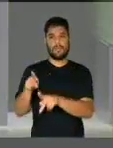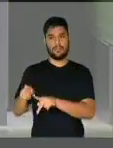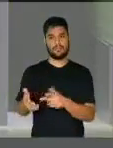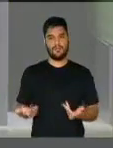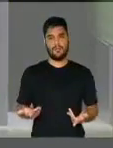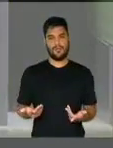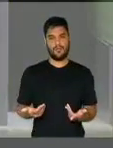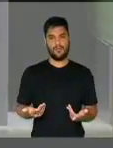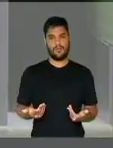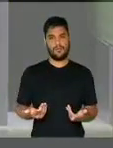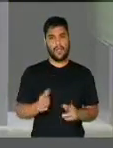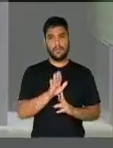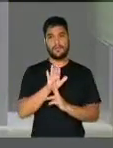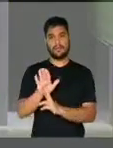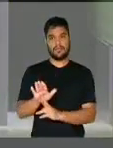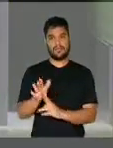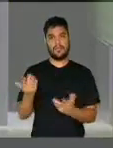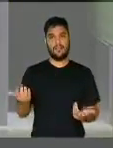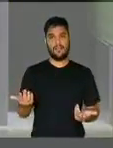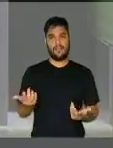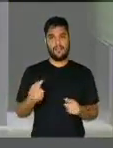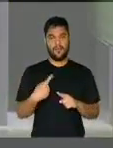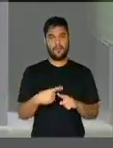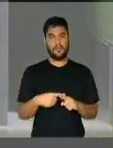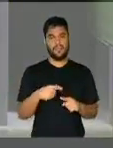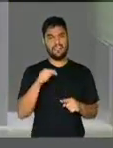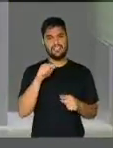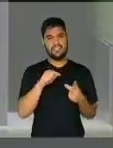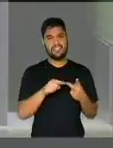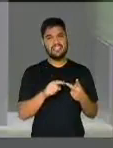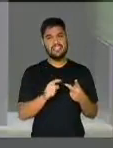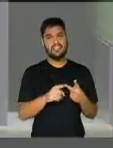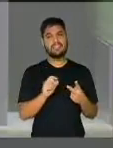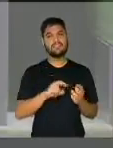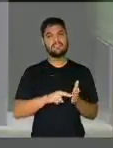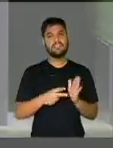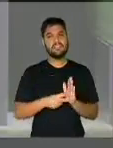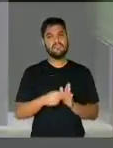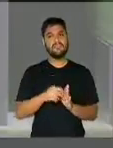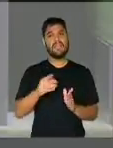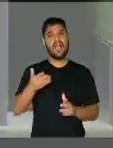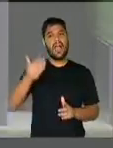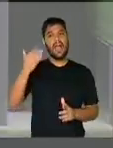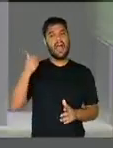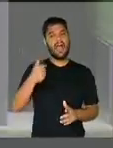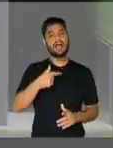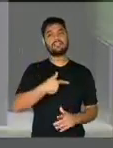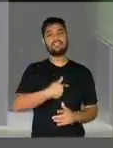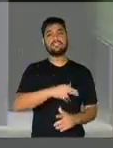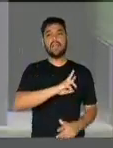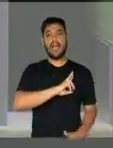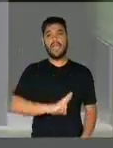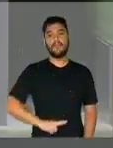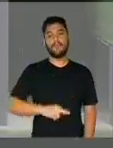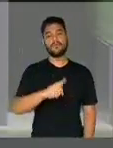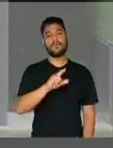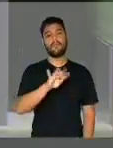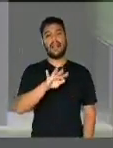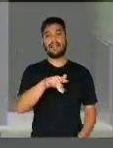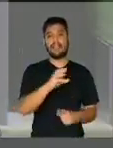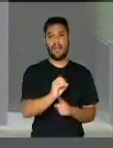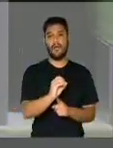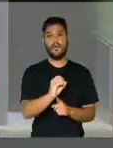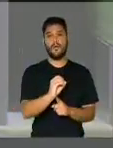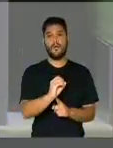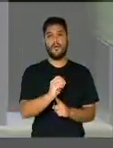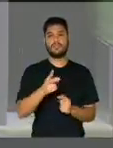estamos aqui diante daquela visão da República de Platão, da República dos